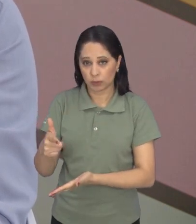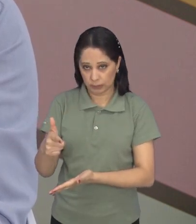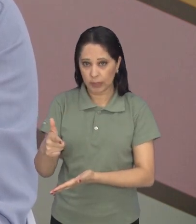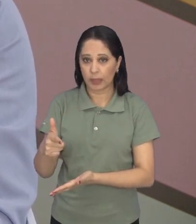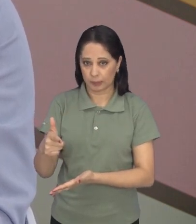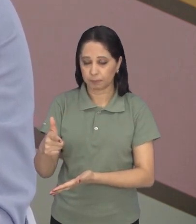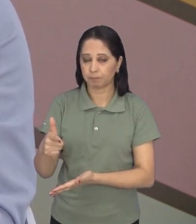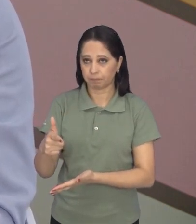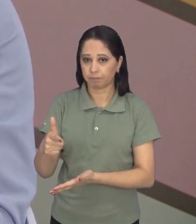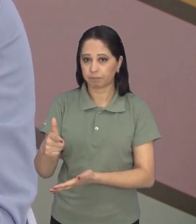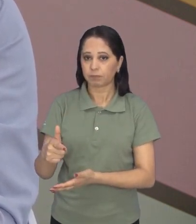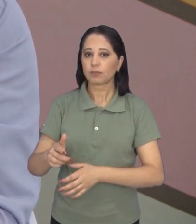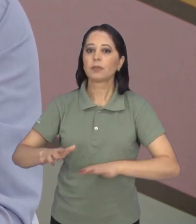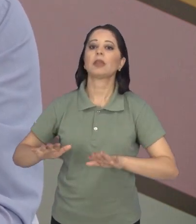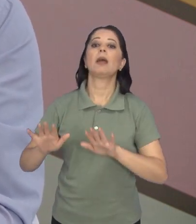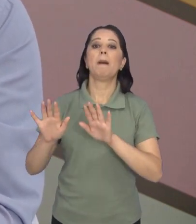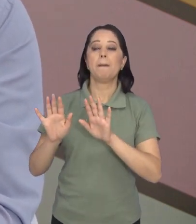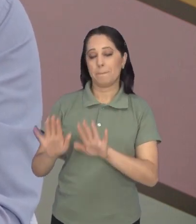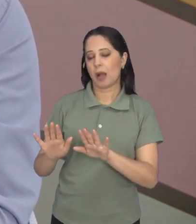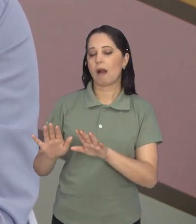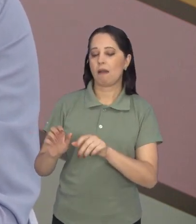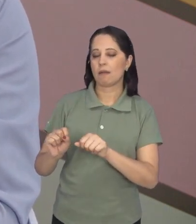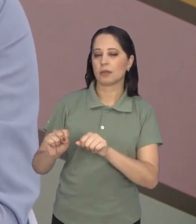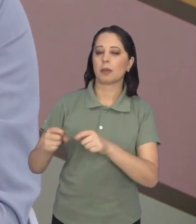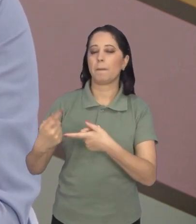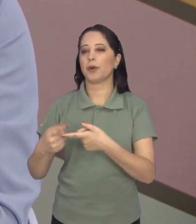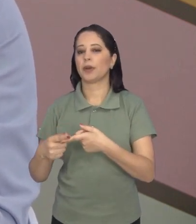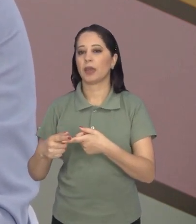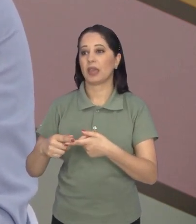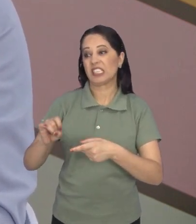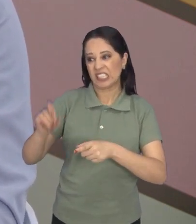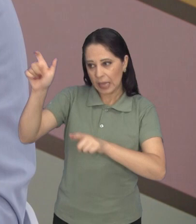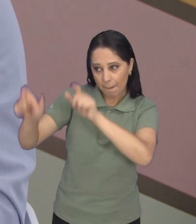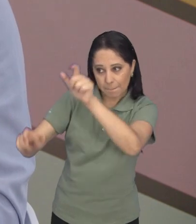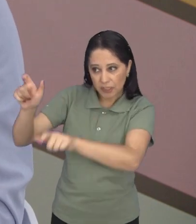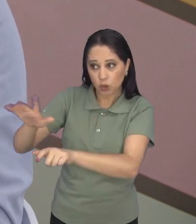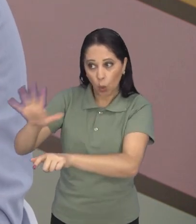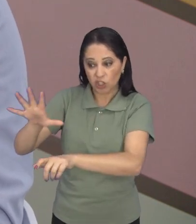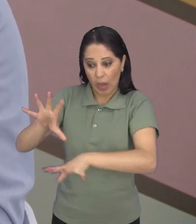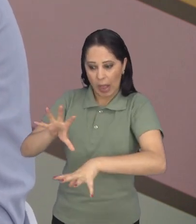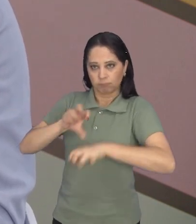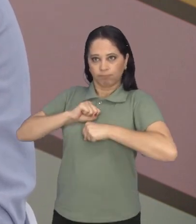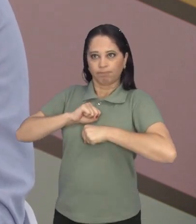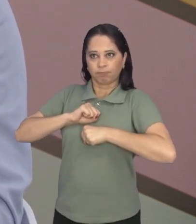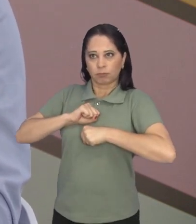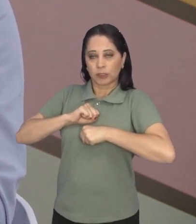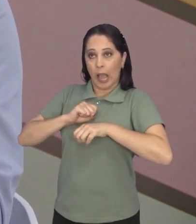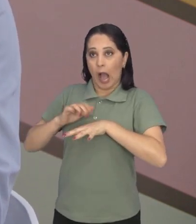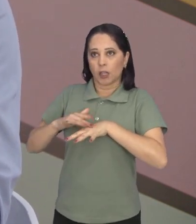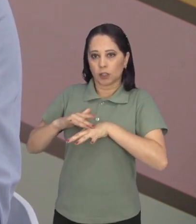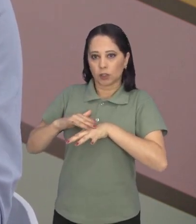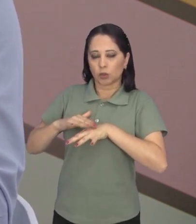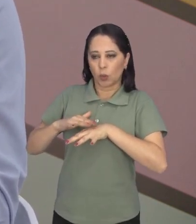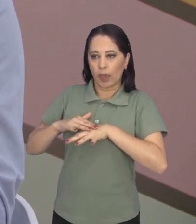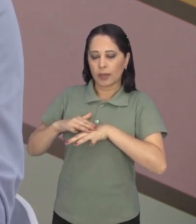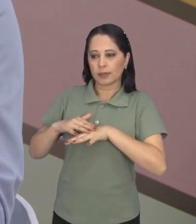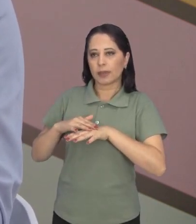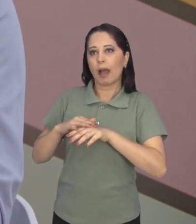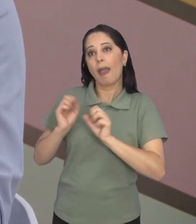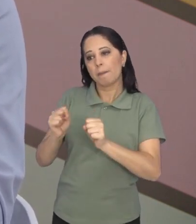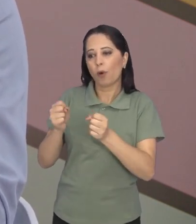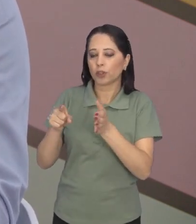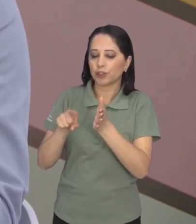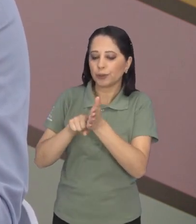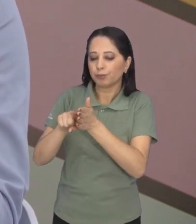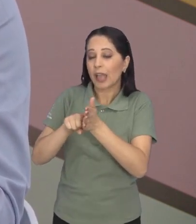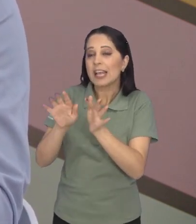sim, algumas alterações em exames específicos para um indivíduo que já possui a síndrome. Eu posso ter alguns marcadores